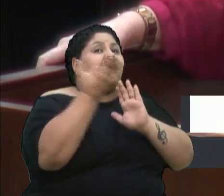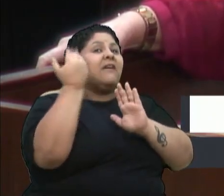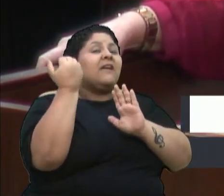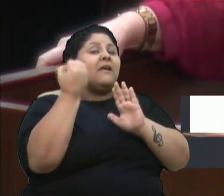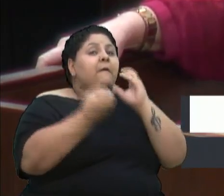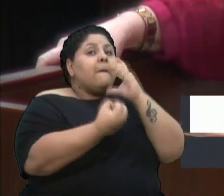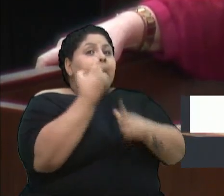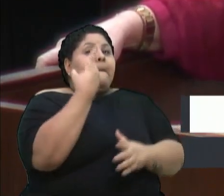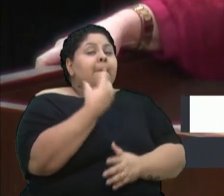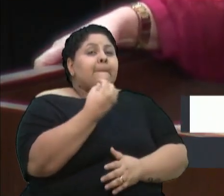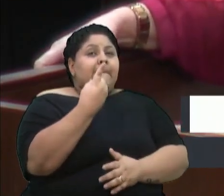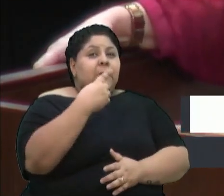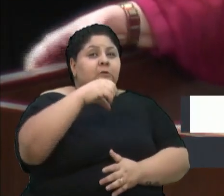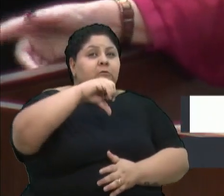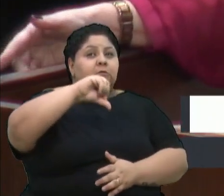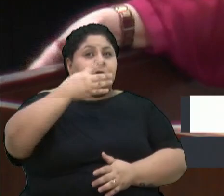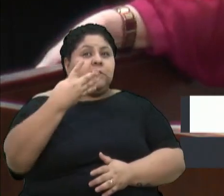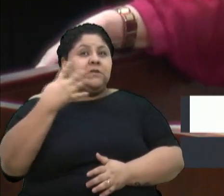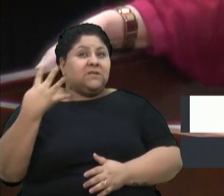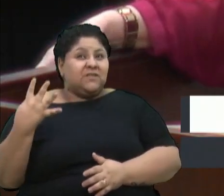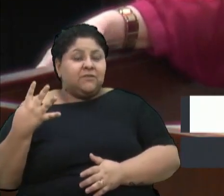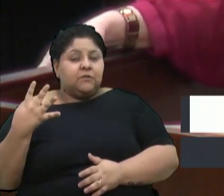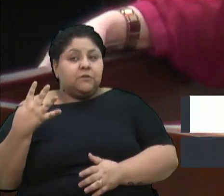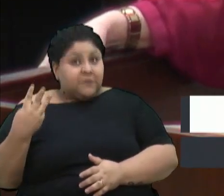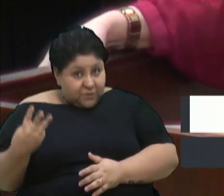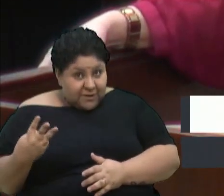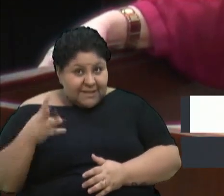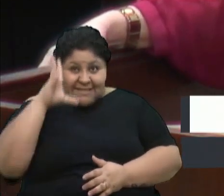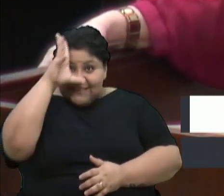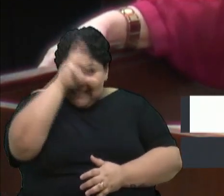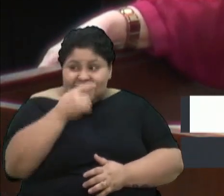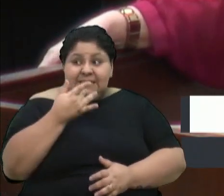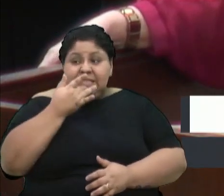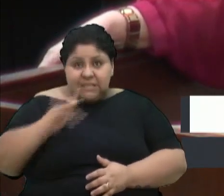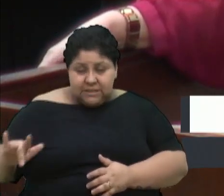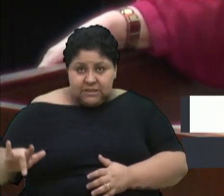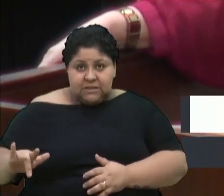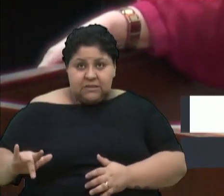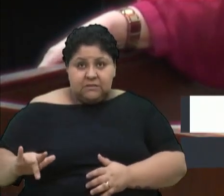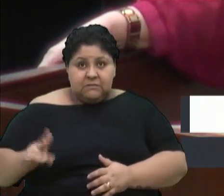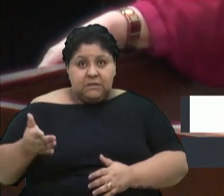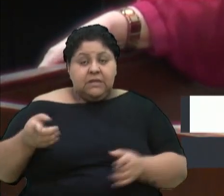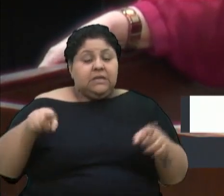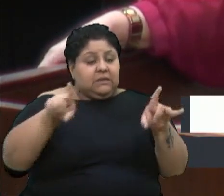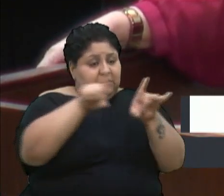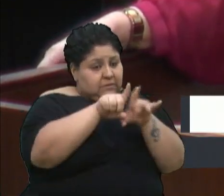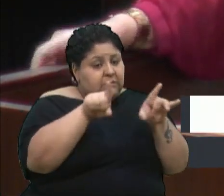1943, da aprendizagem infantil, né? E aí, nesse sentido,